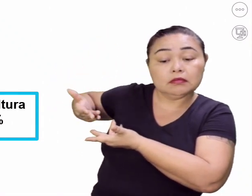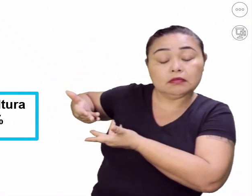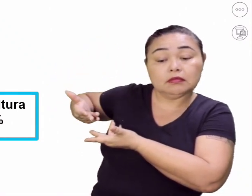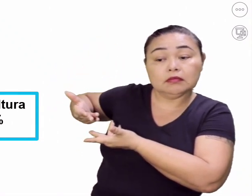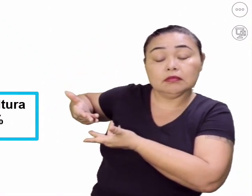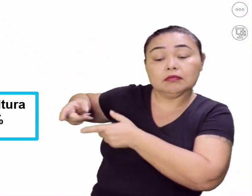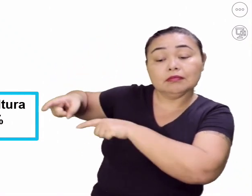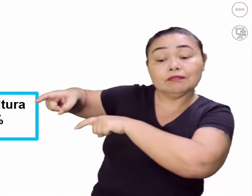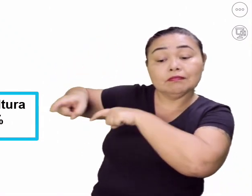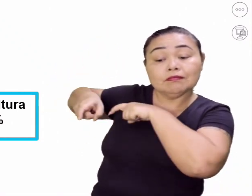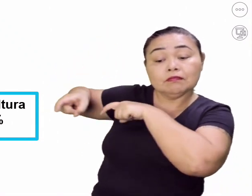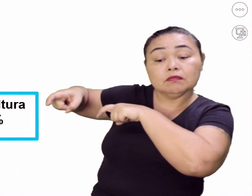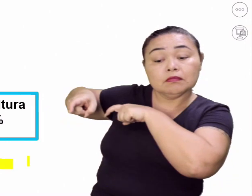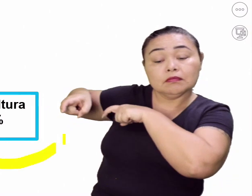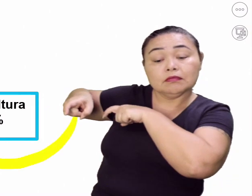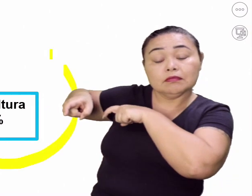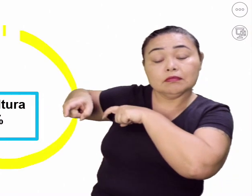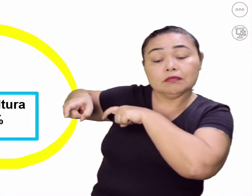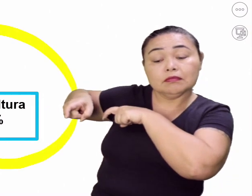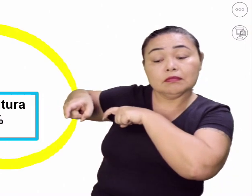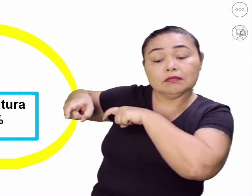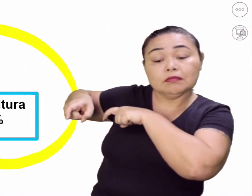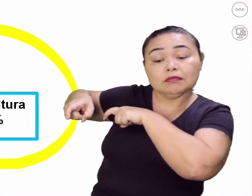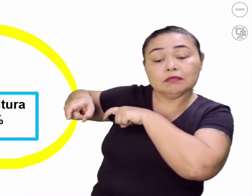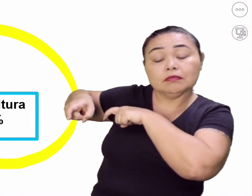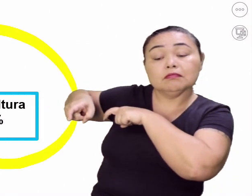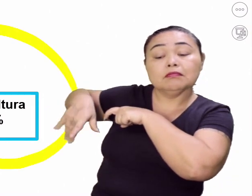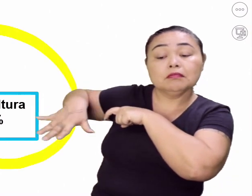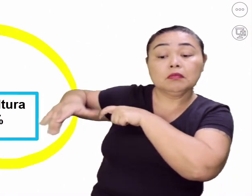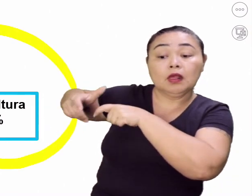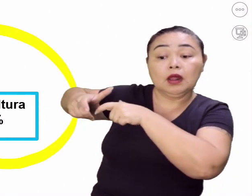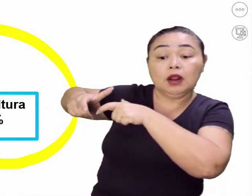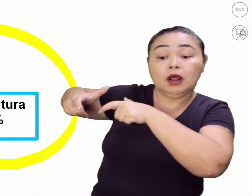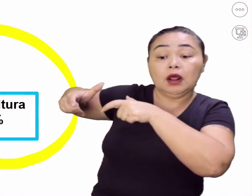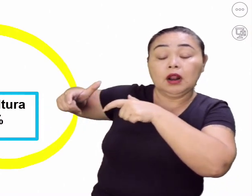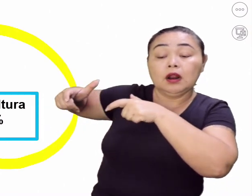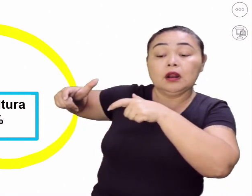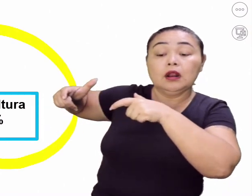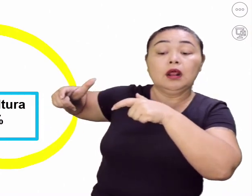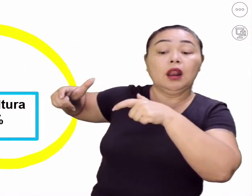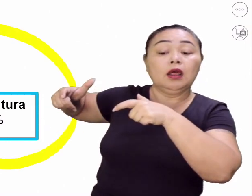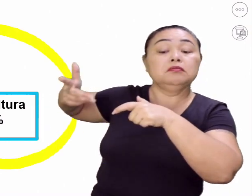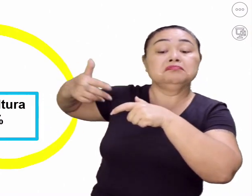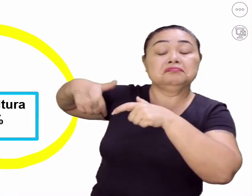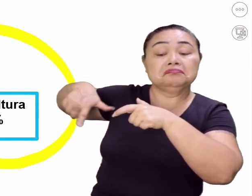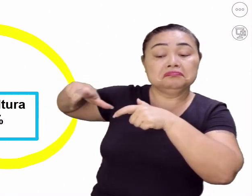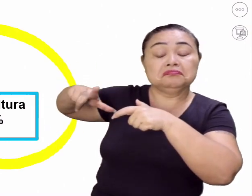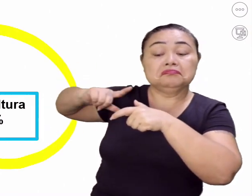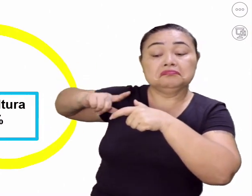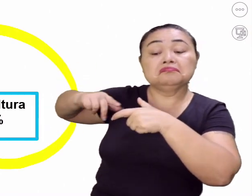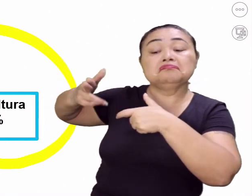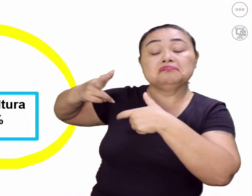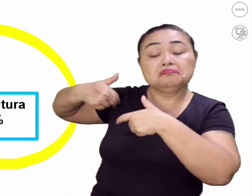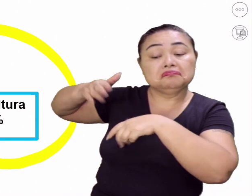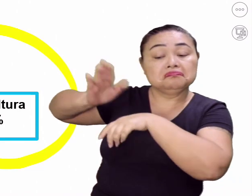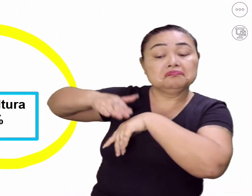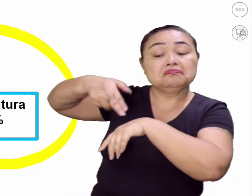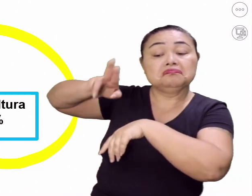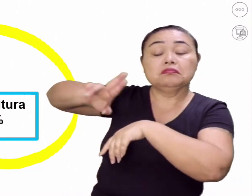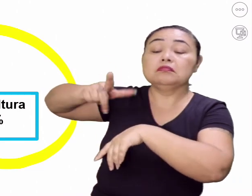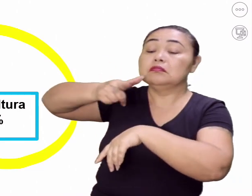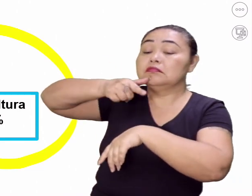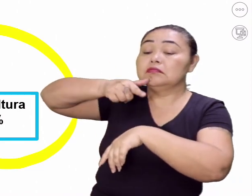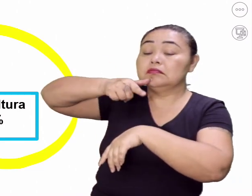a agricultura é um grande gargalo aí em relação ao consumo de